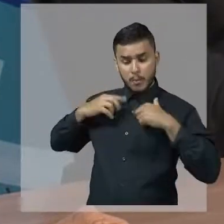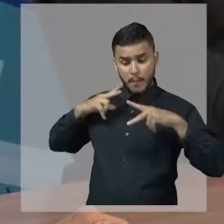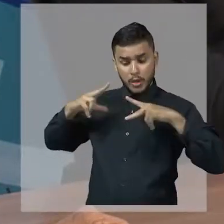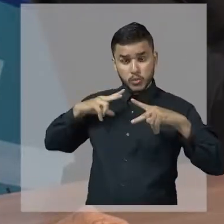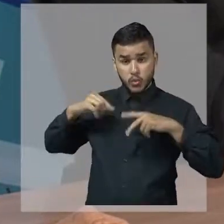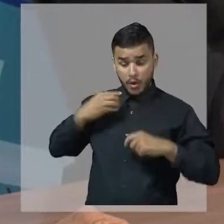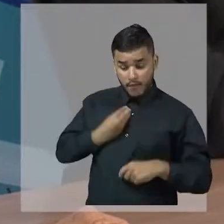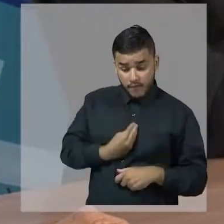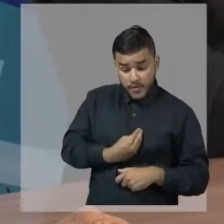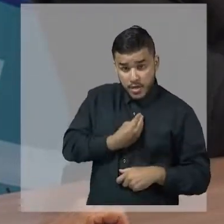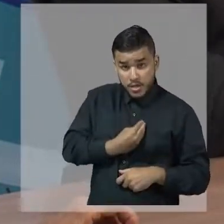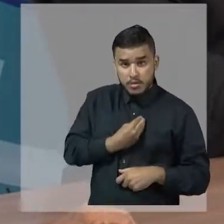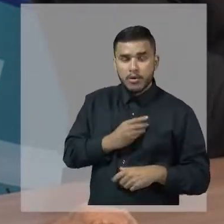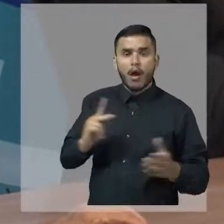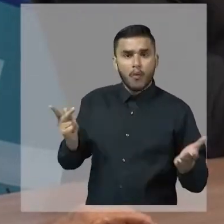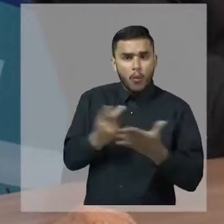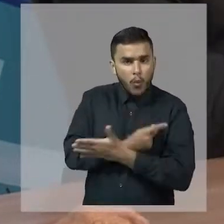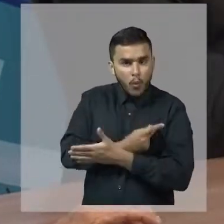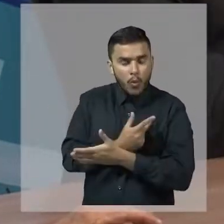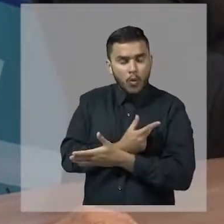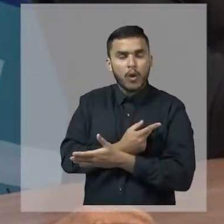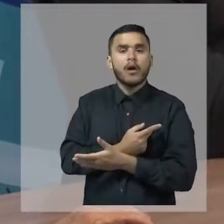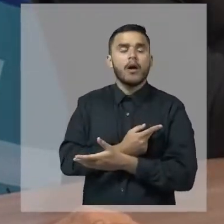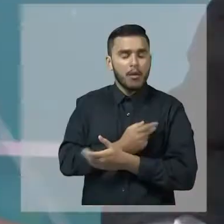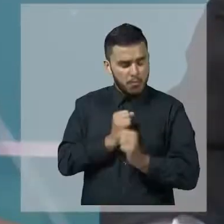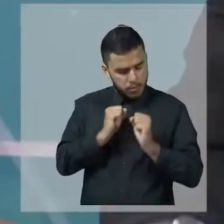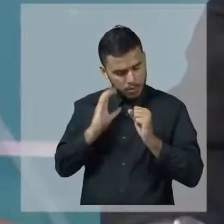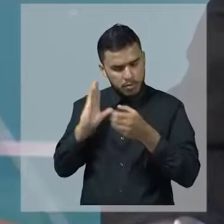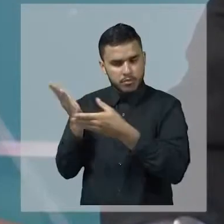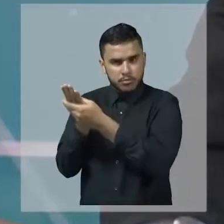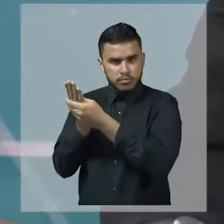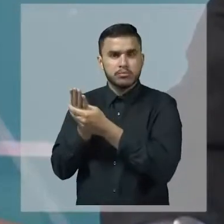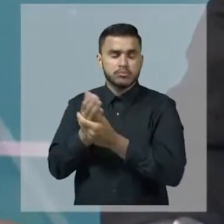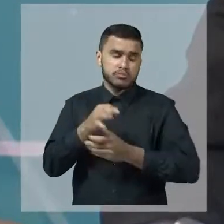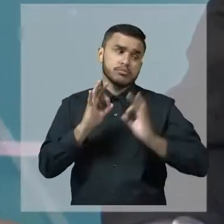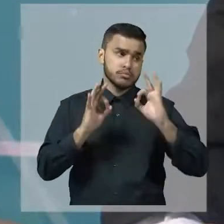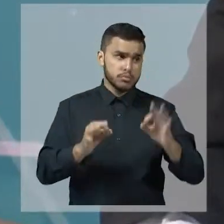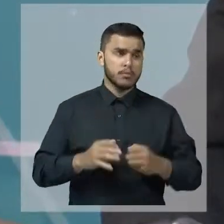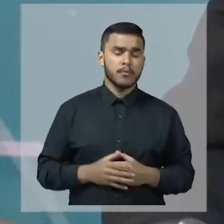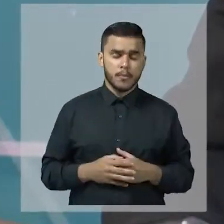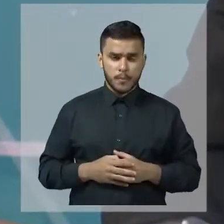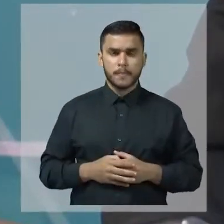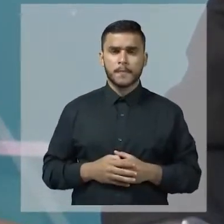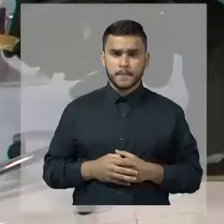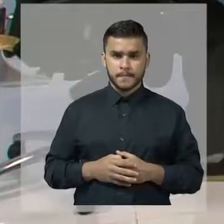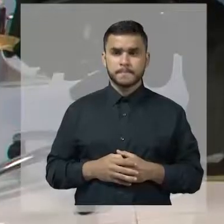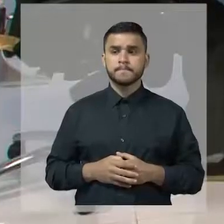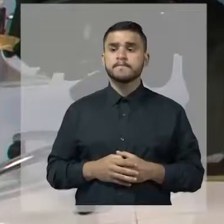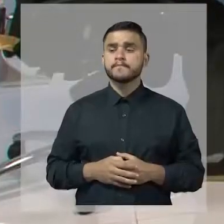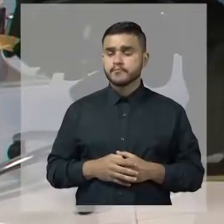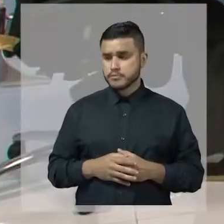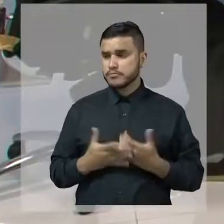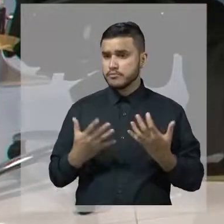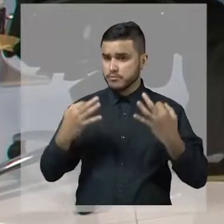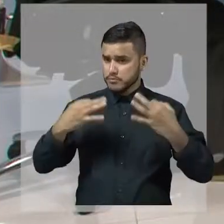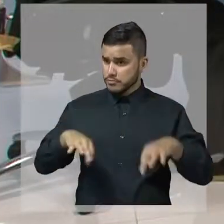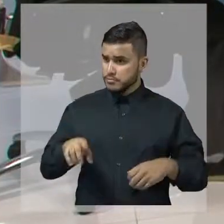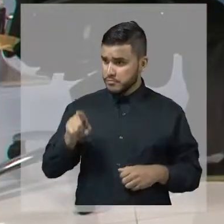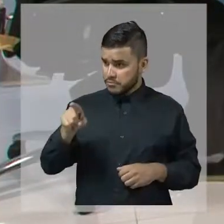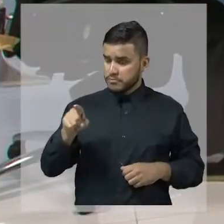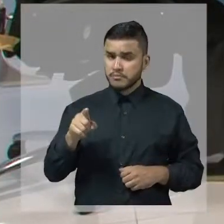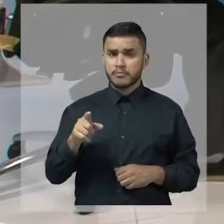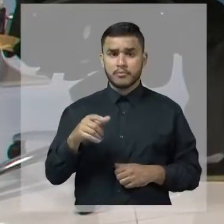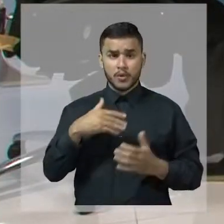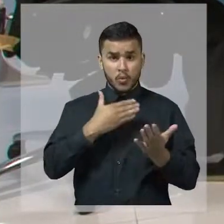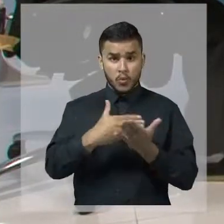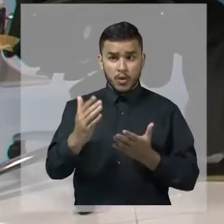investigatória e, eventualmente, um processo para punir os responsáveis. Portanto, a decisão de abertura desses inquéritos a